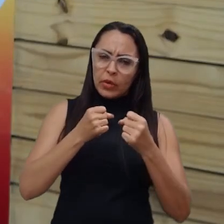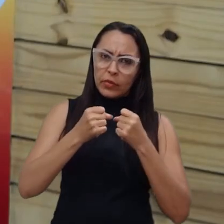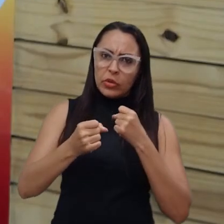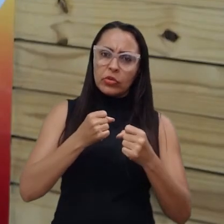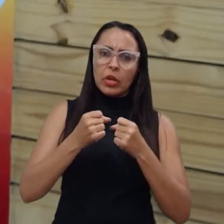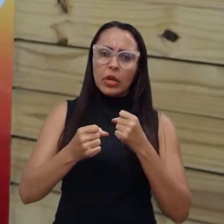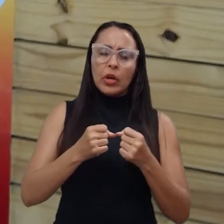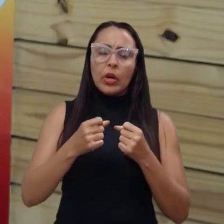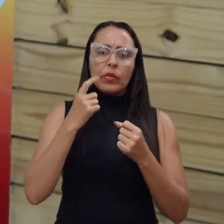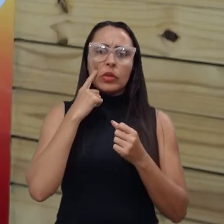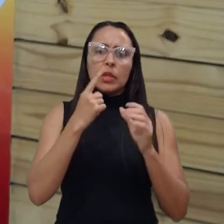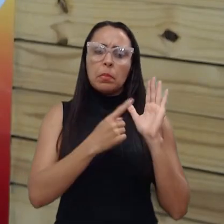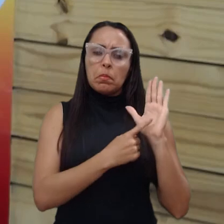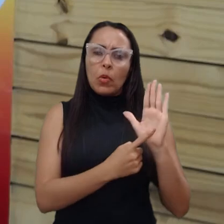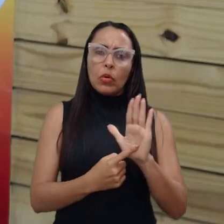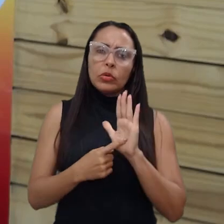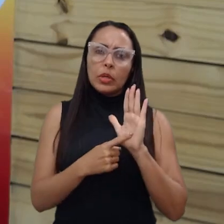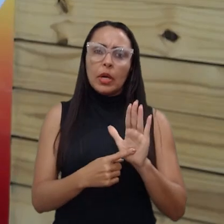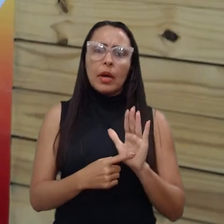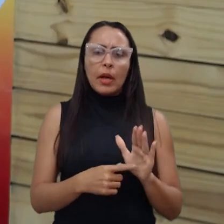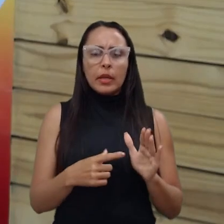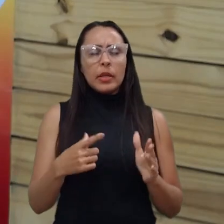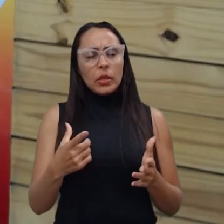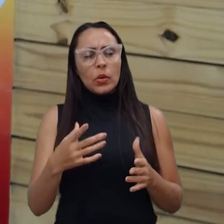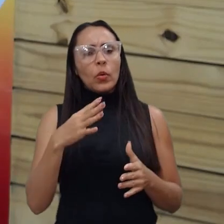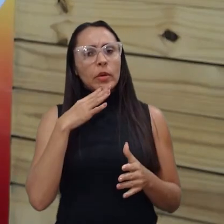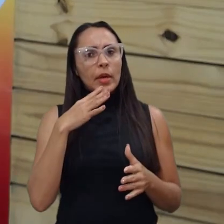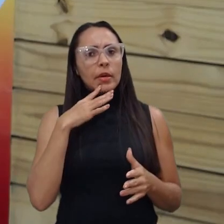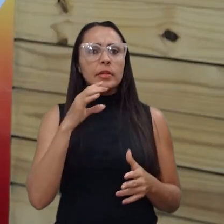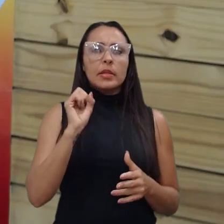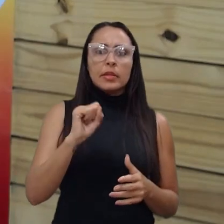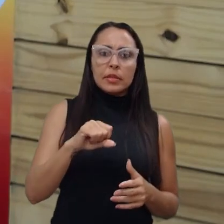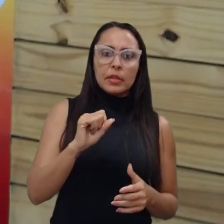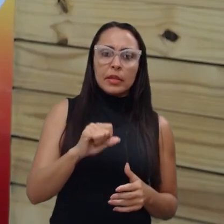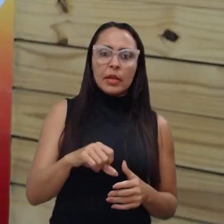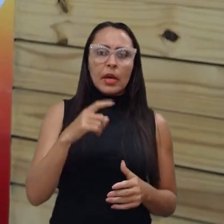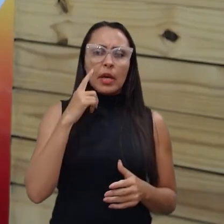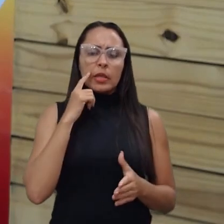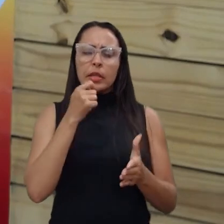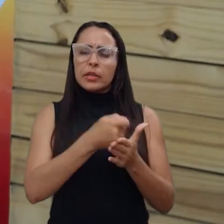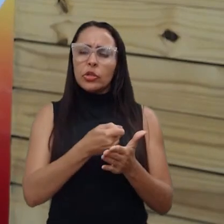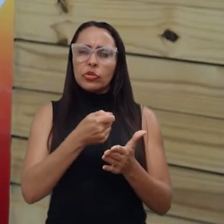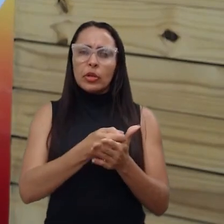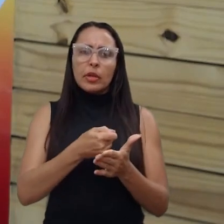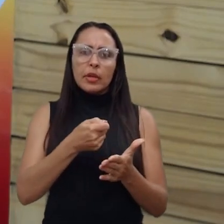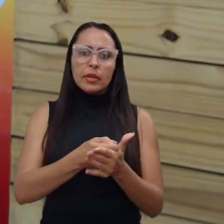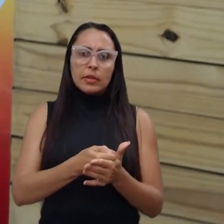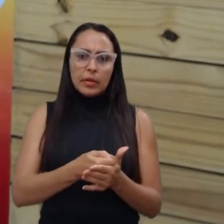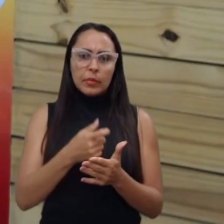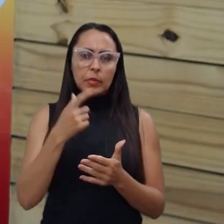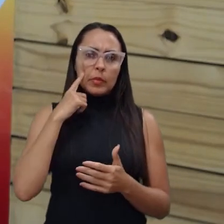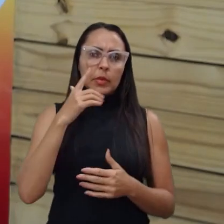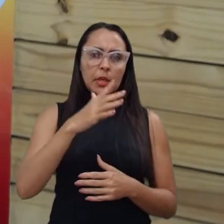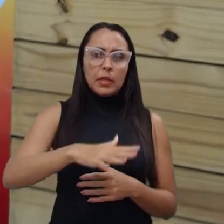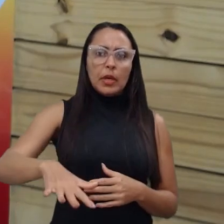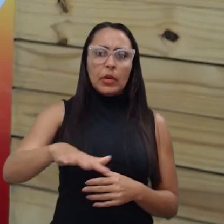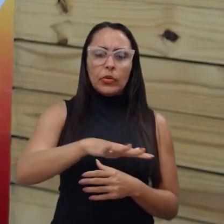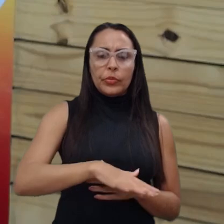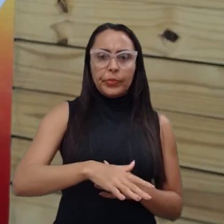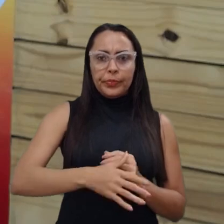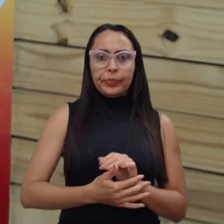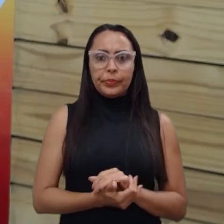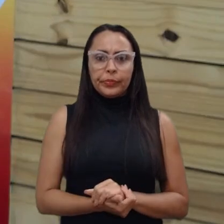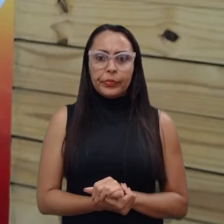você demonstrar que tem conhecimento sobre as exigências ambientais que